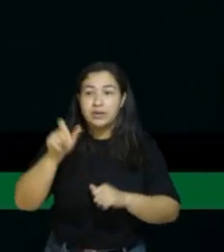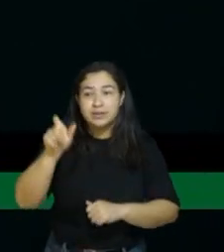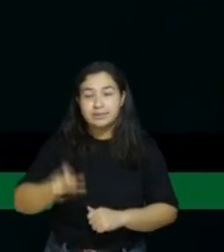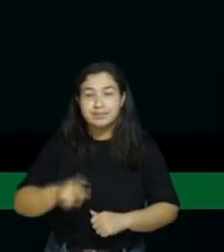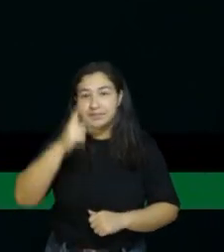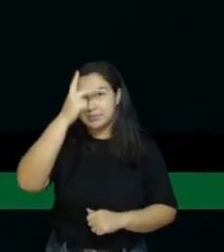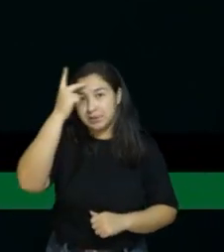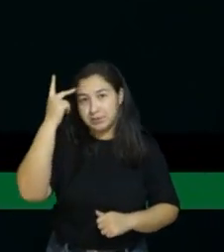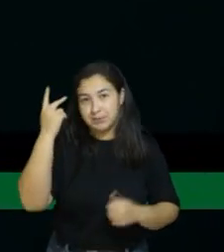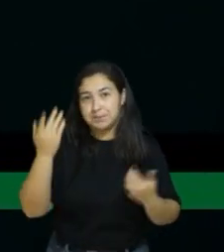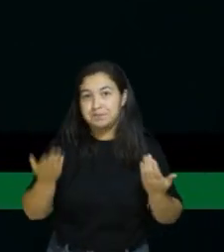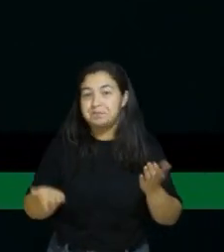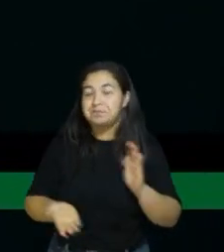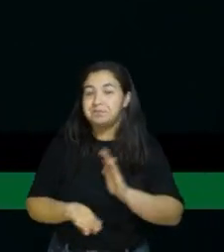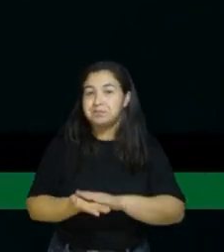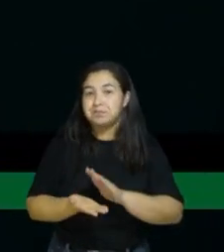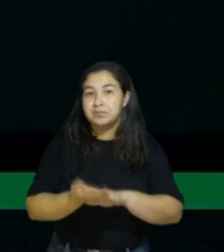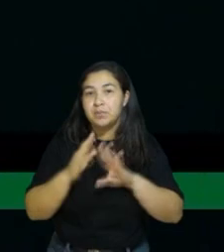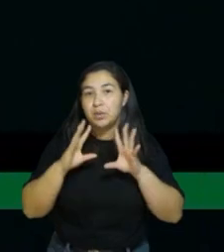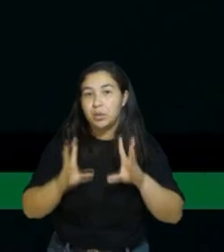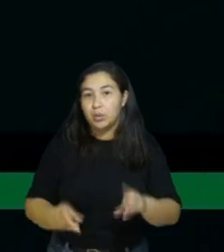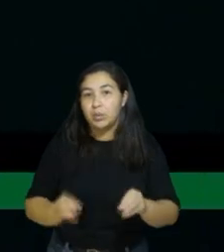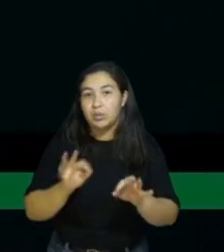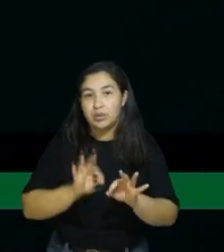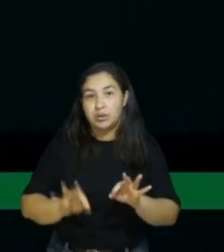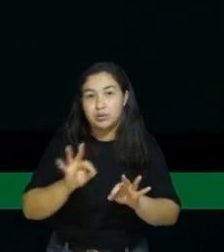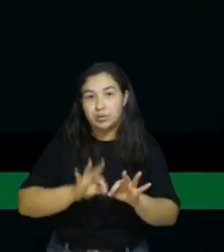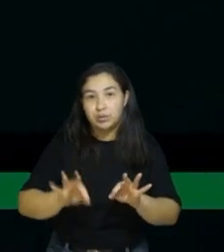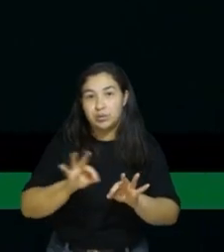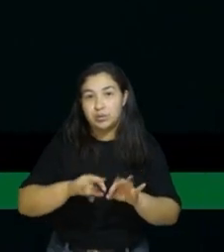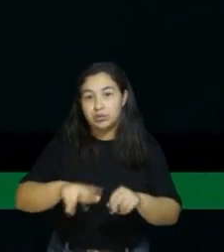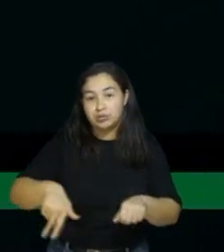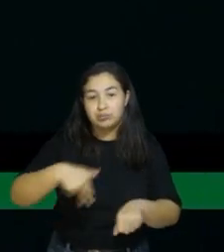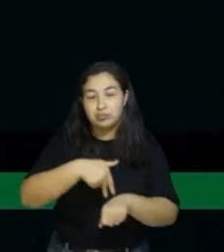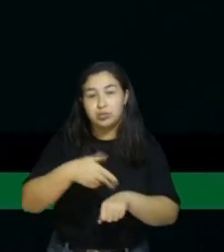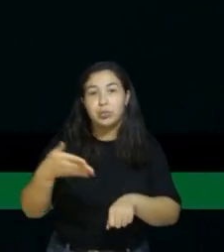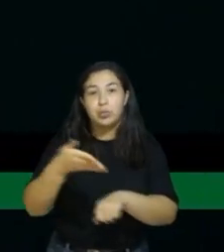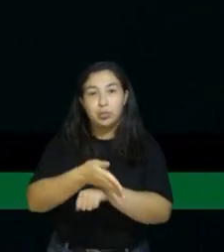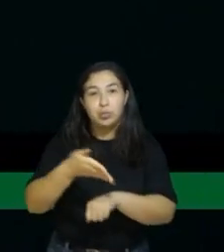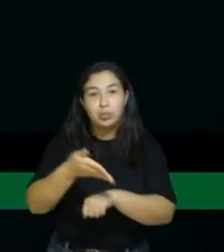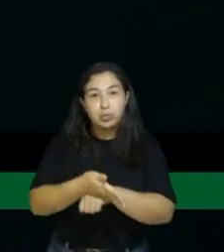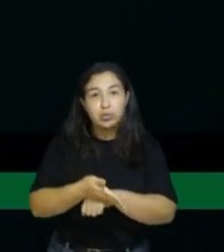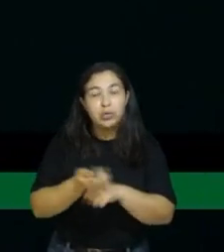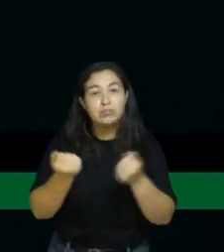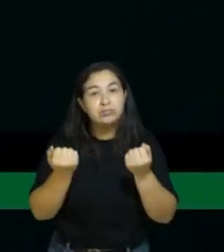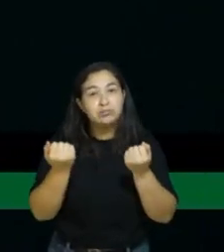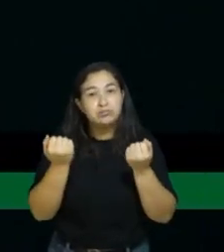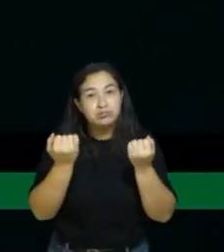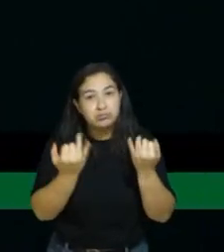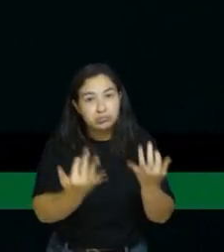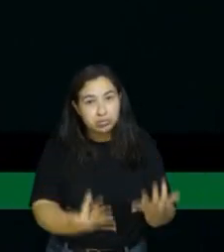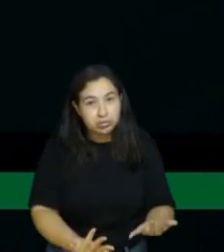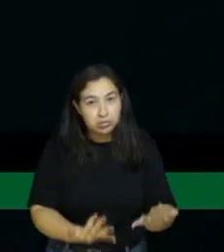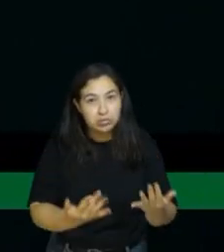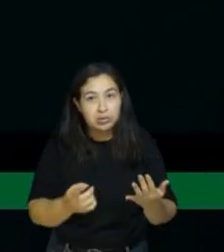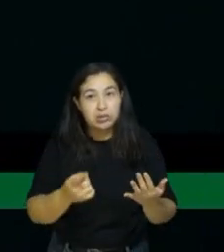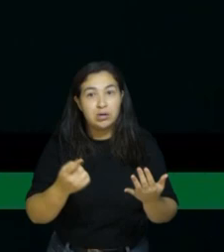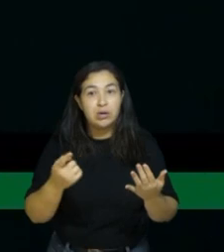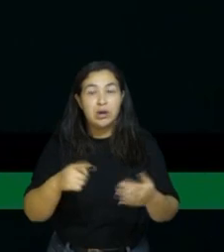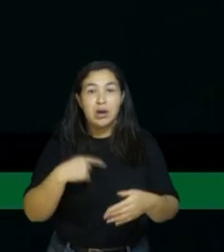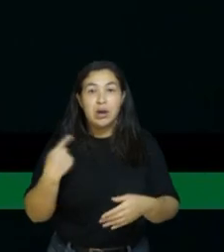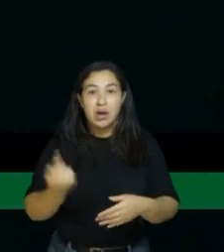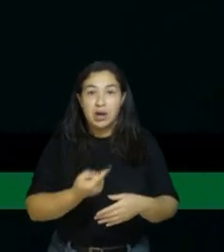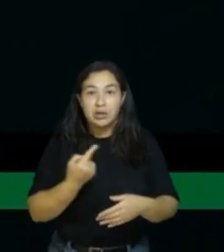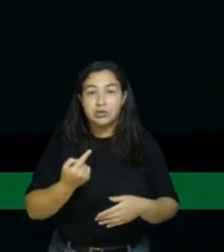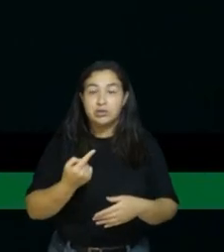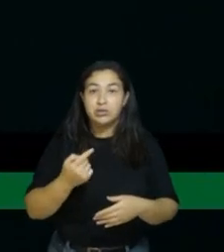parabenizar todas as instituições que aqui falaram e dizer para vocês a solução dos nossos problemas